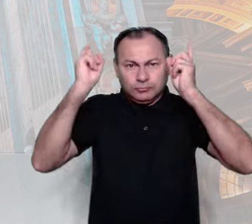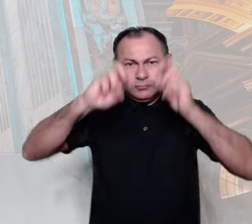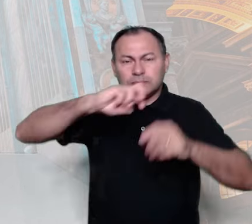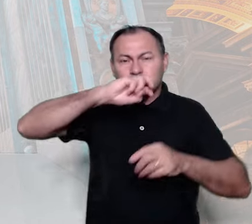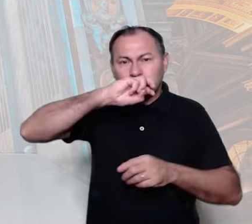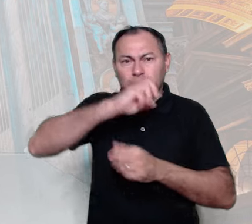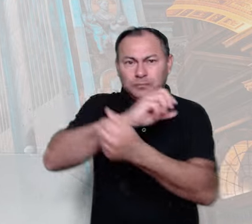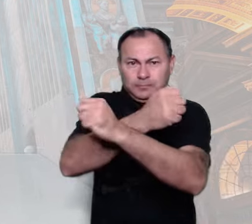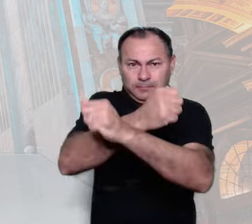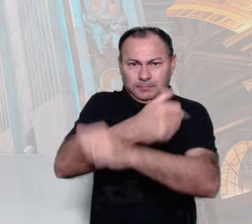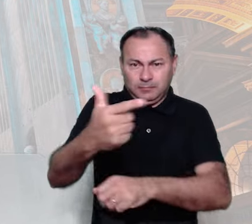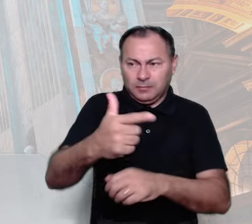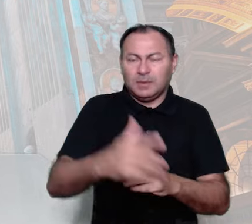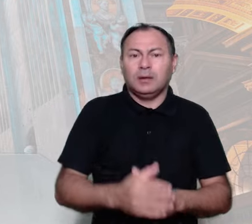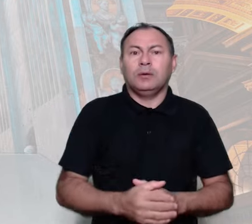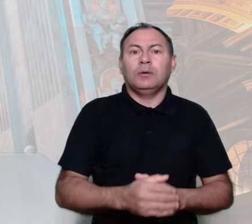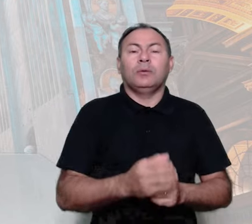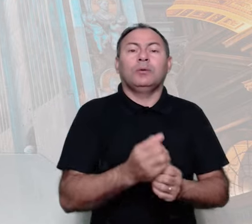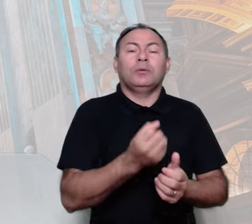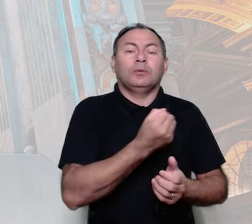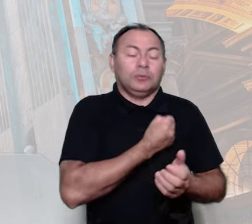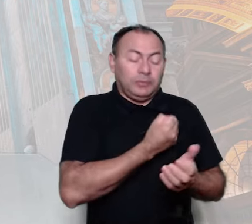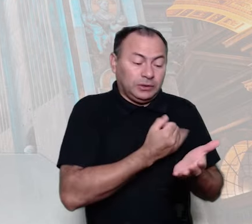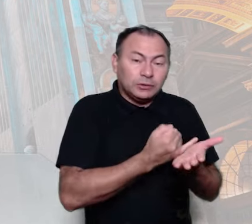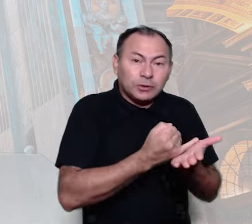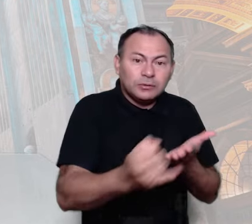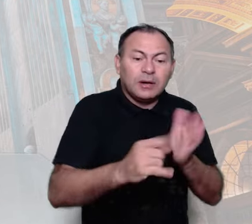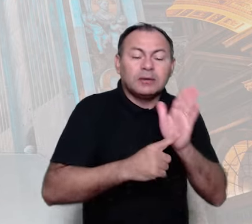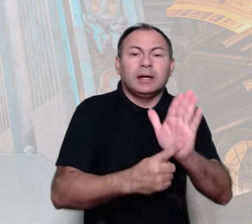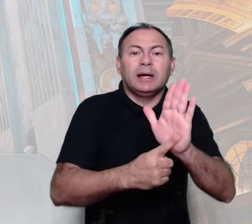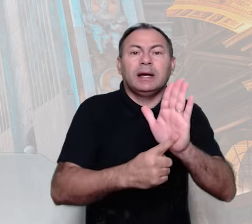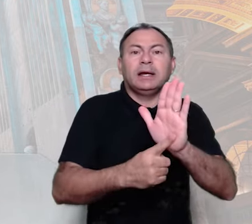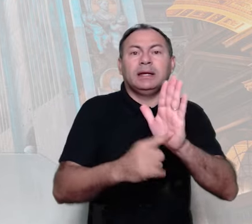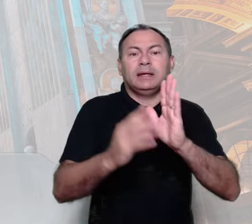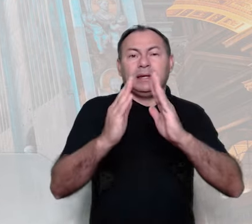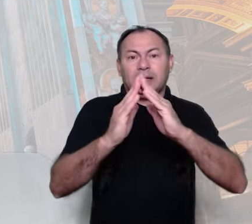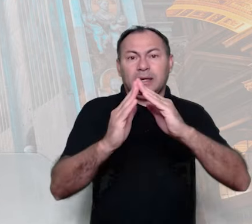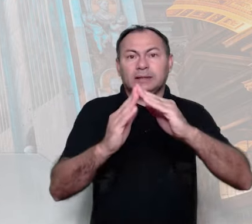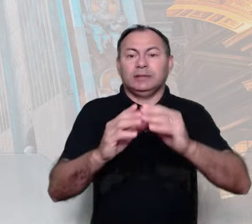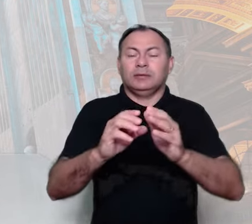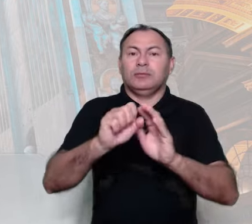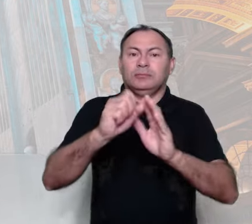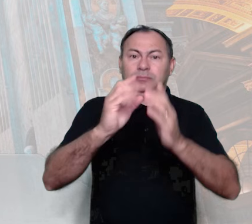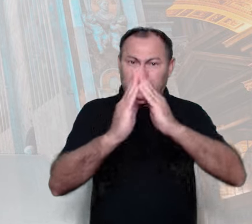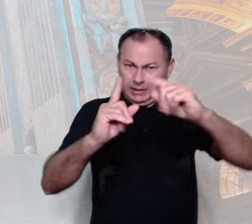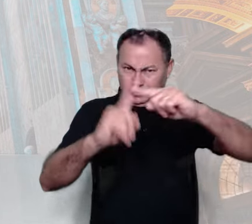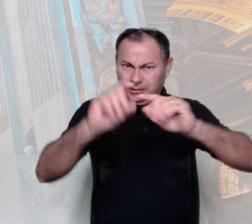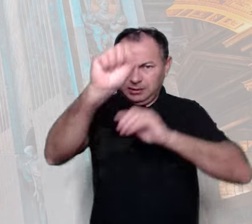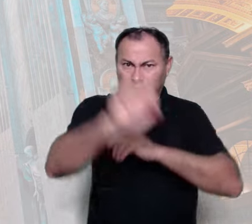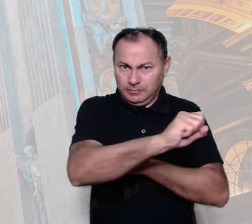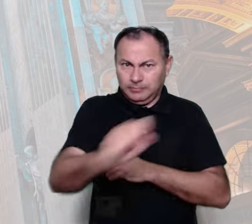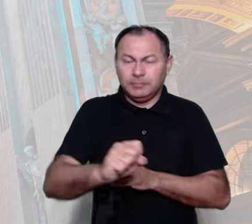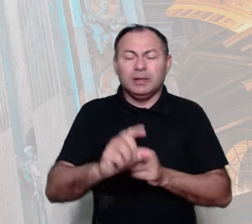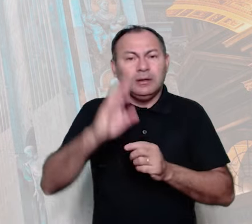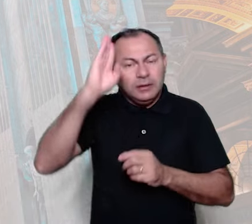então, o número introdutório apresenta a Igreja qual sacramento. A frase-chave diz assim,